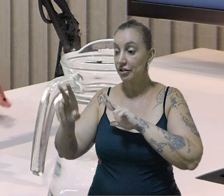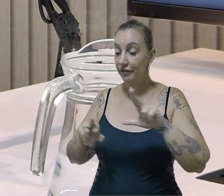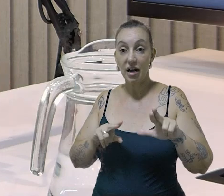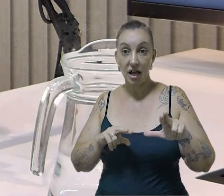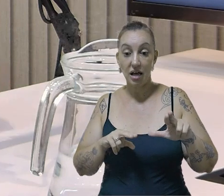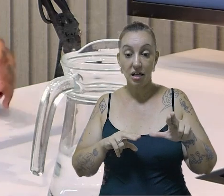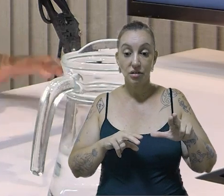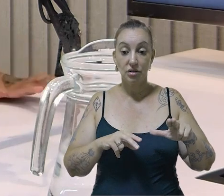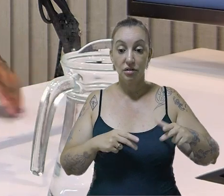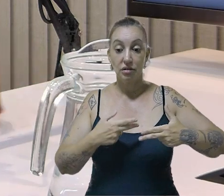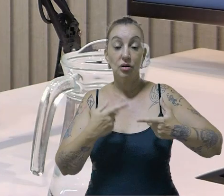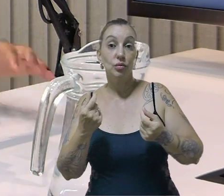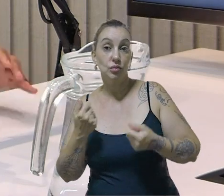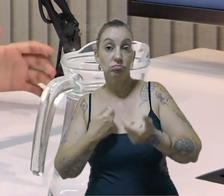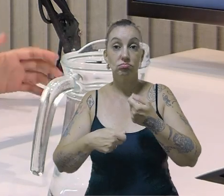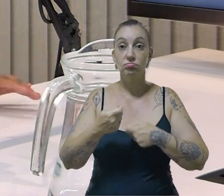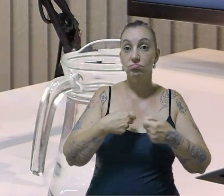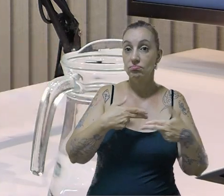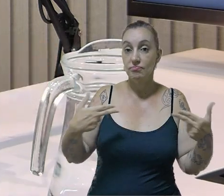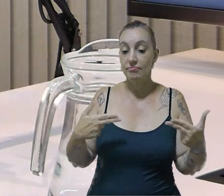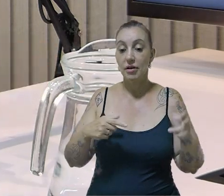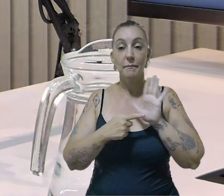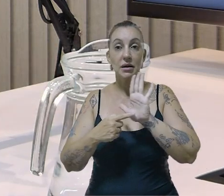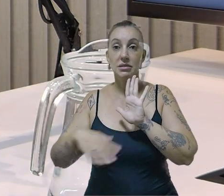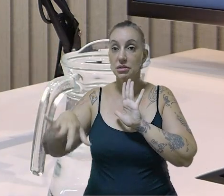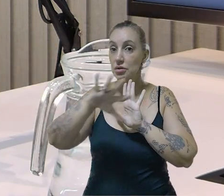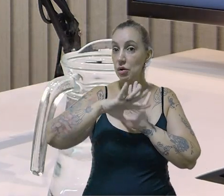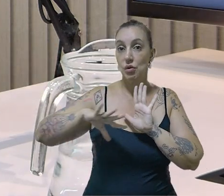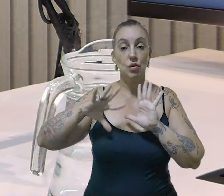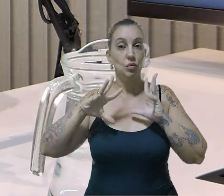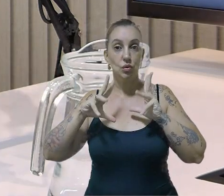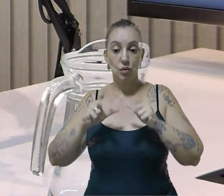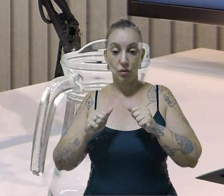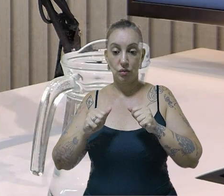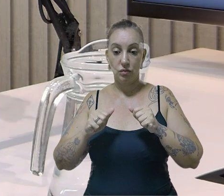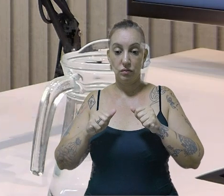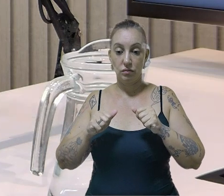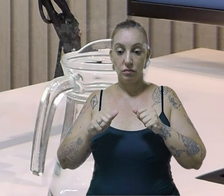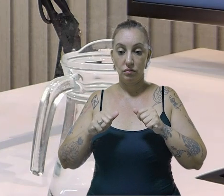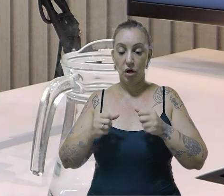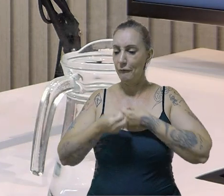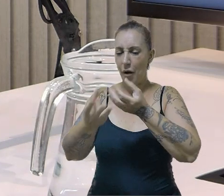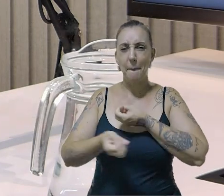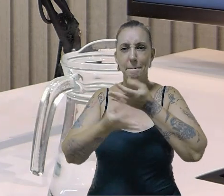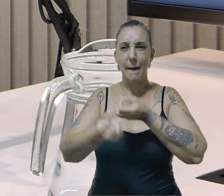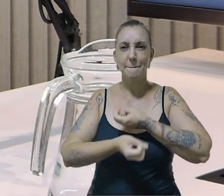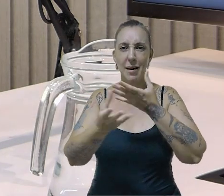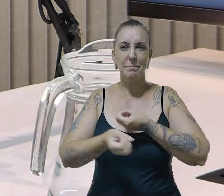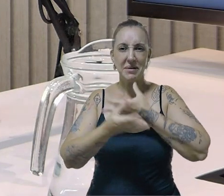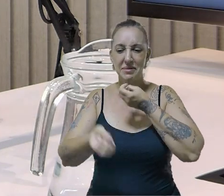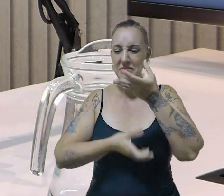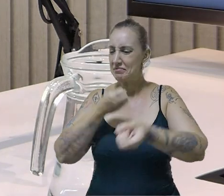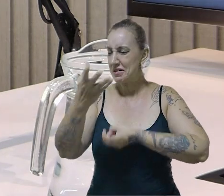funções as remunerações e apresentava esse universo assim tipo jogava 1 milhão de informações ficava